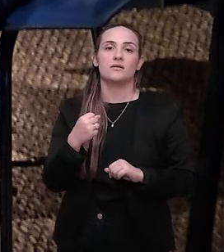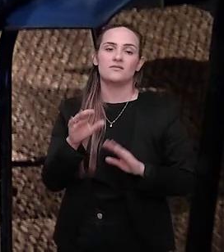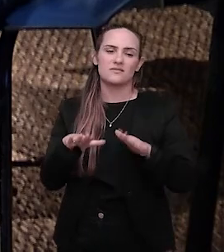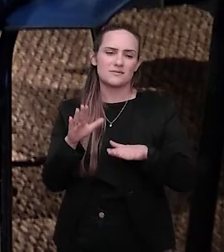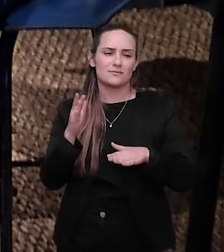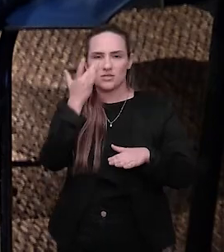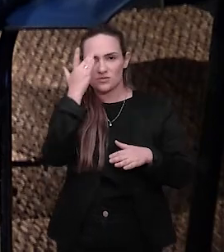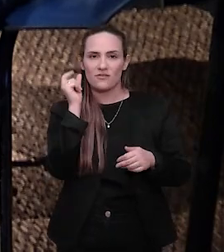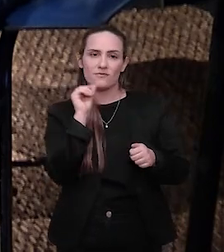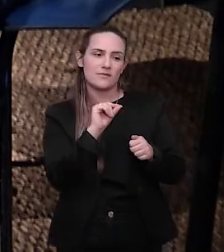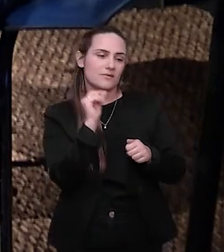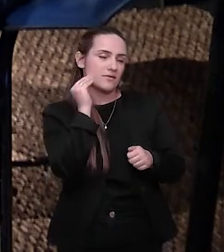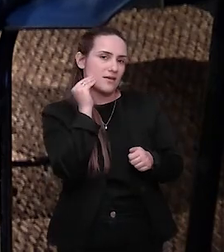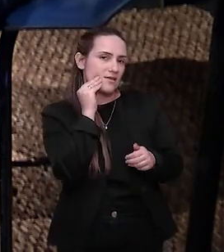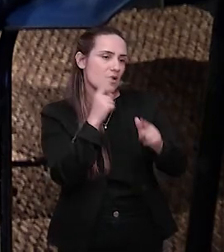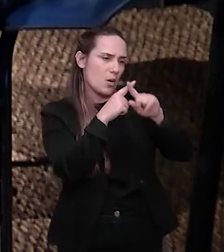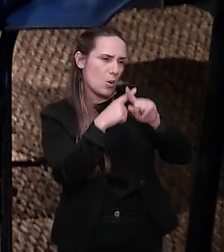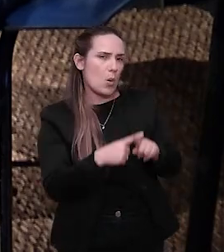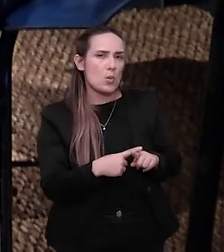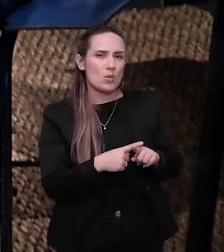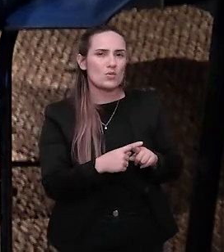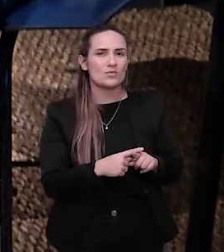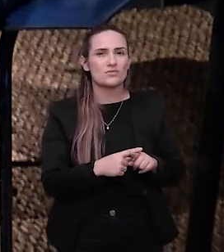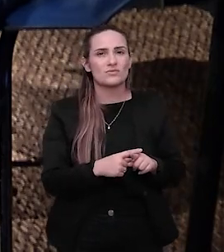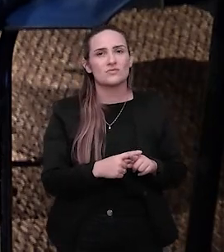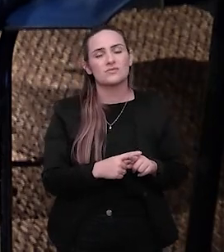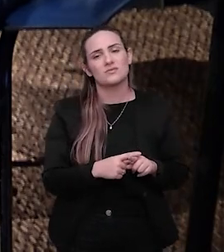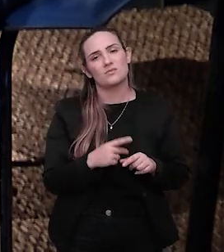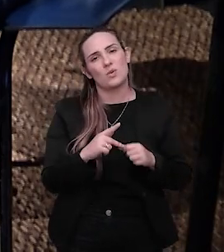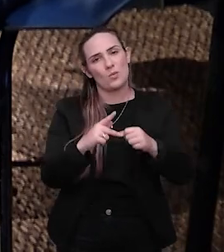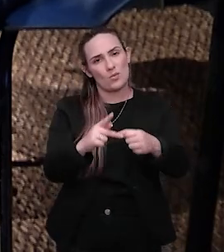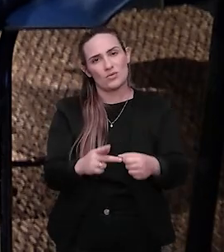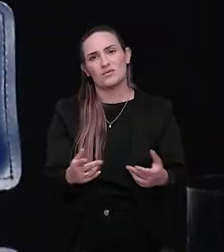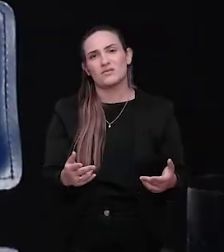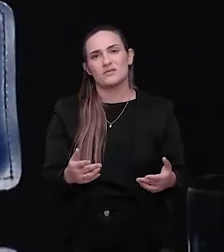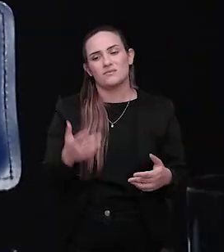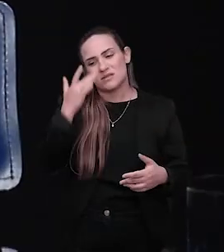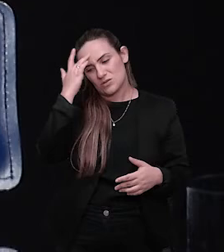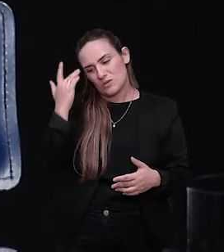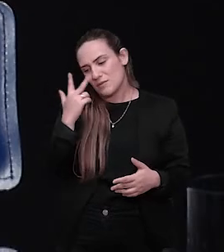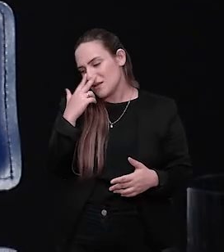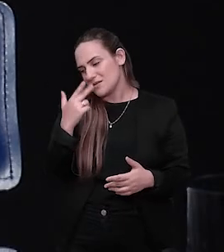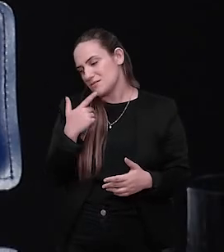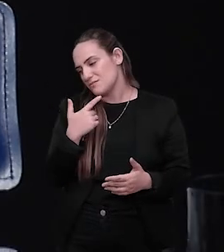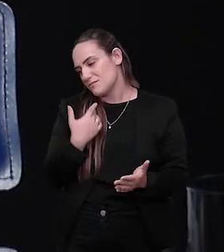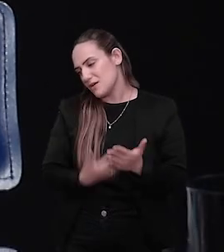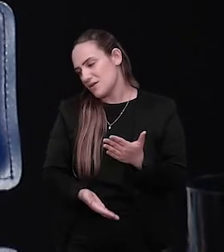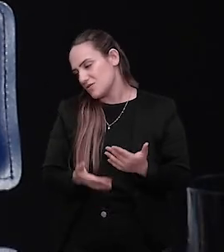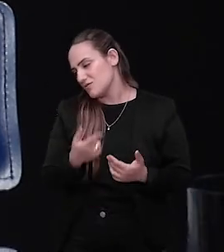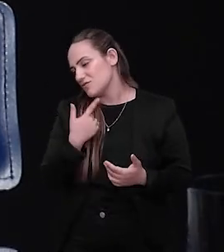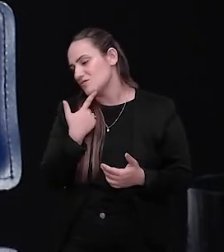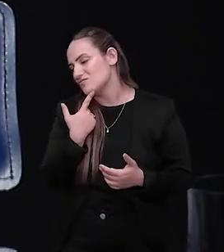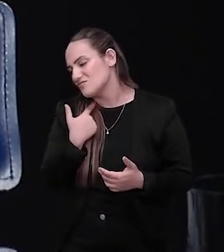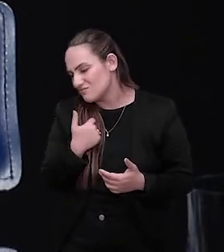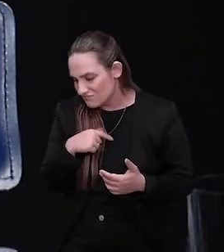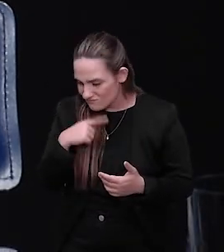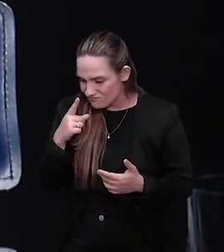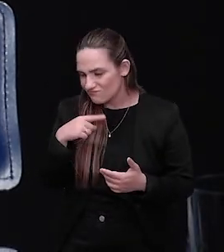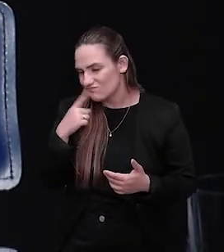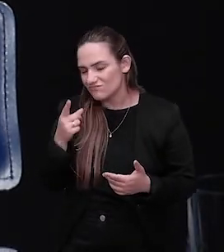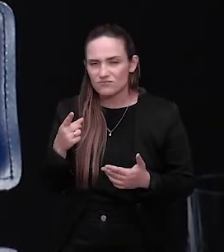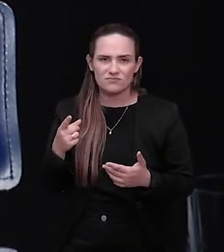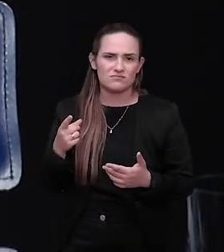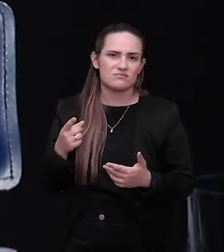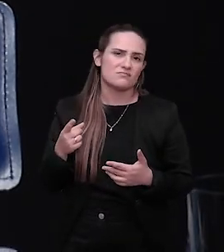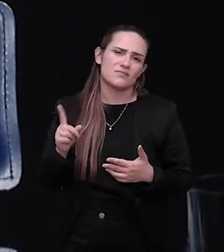as pessoas fazem um concurso, ainda mais promotor que é vitalício, às vezes tem gente que perde esse elan, essa vitalidade, essa vontade de fazer as